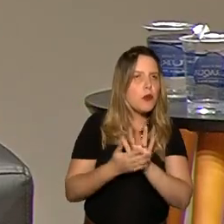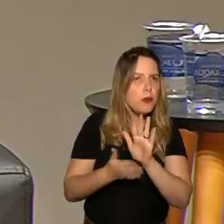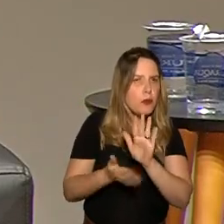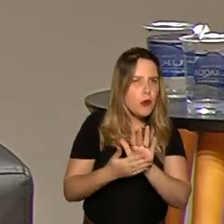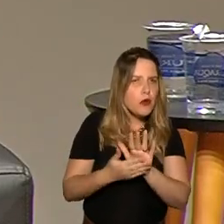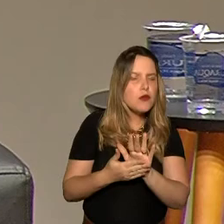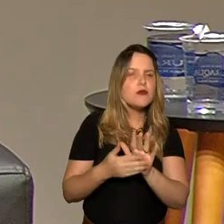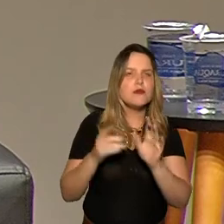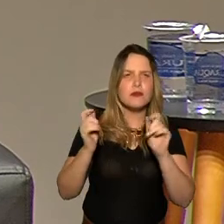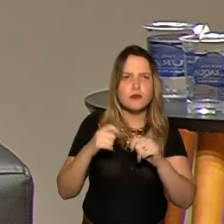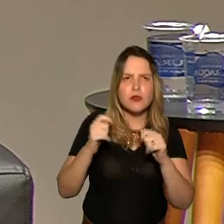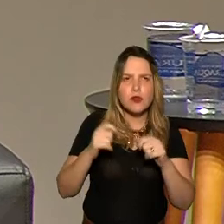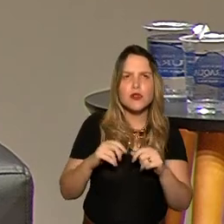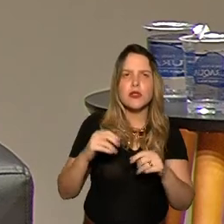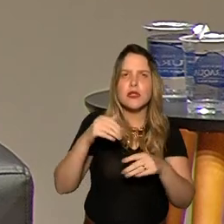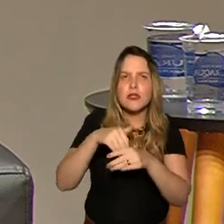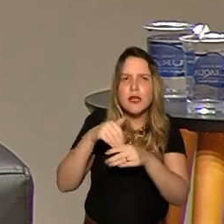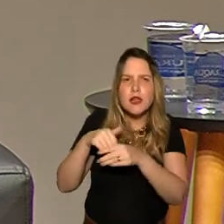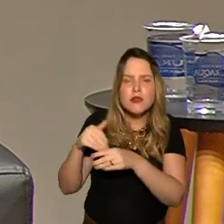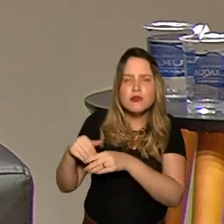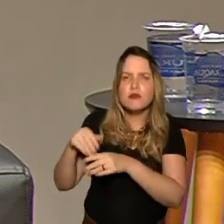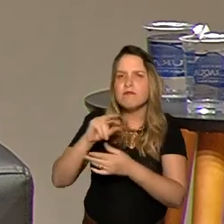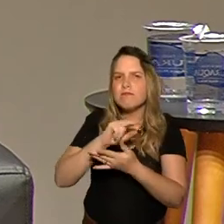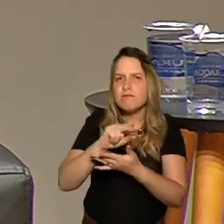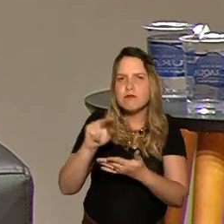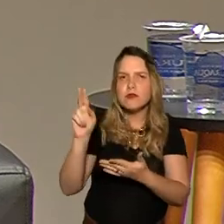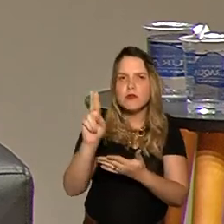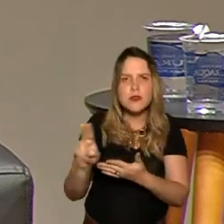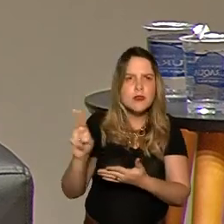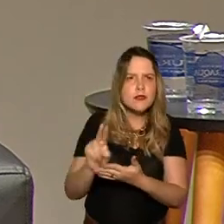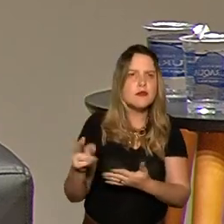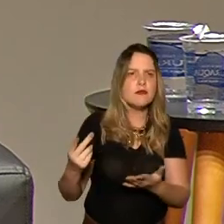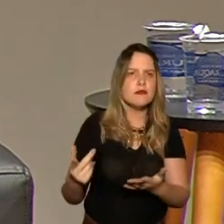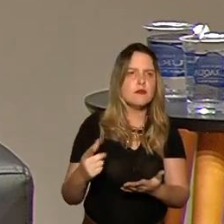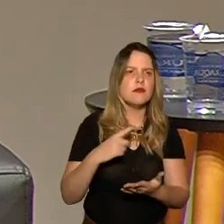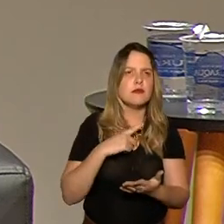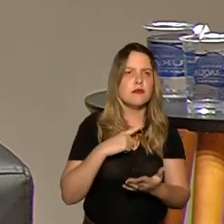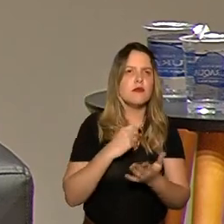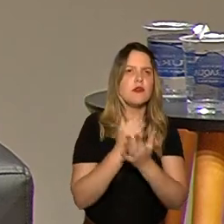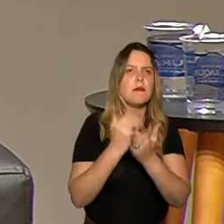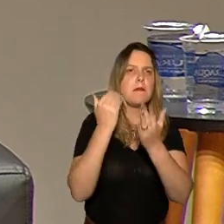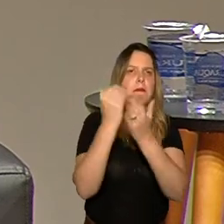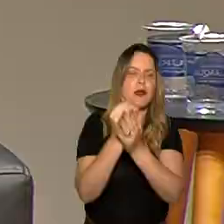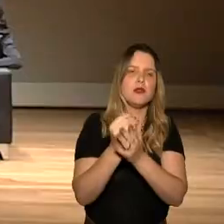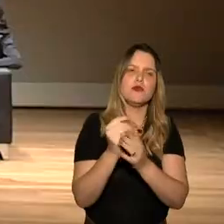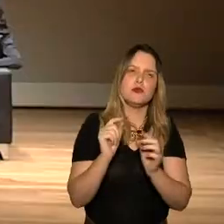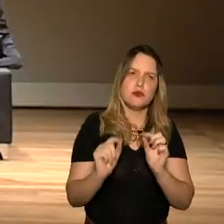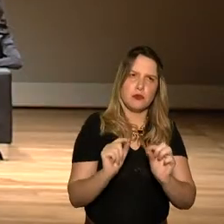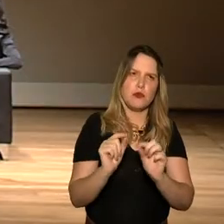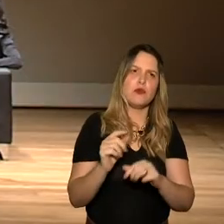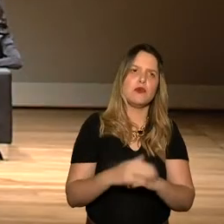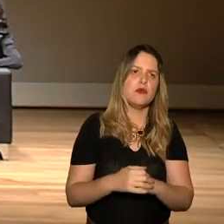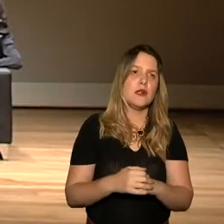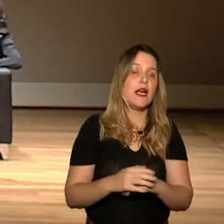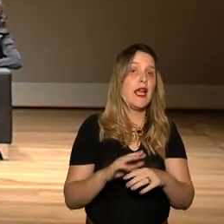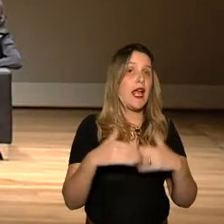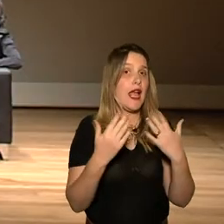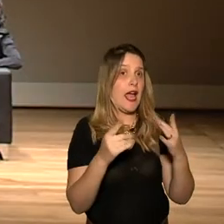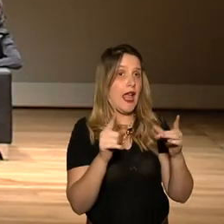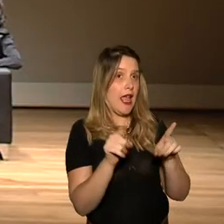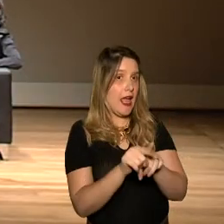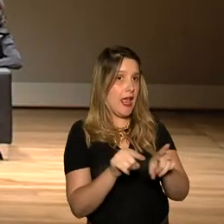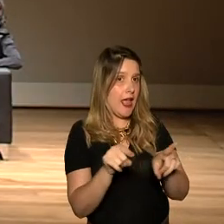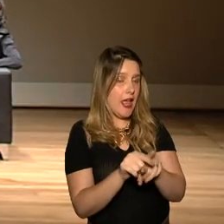estão ali dados e se eles não forem desmontados Ou relativizados eles tendem a afastar as pessoas Claro ainda dentro